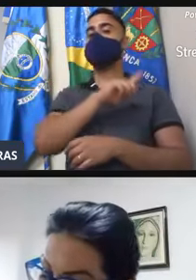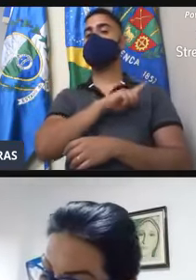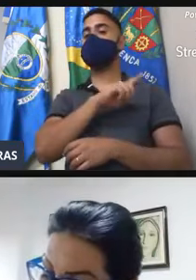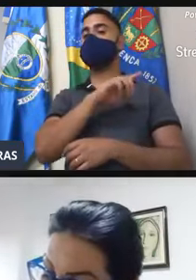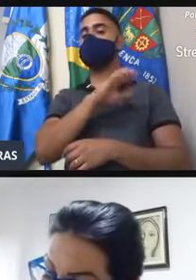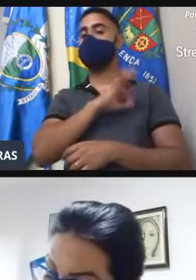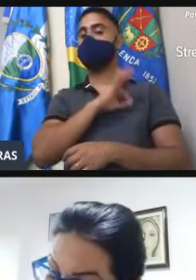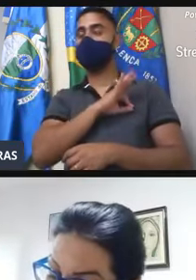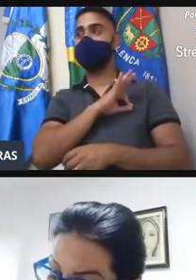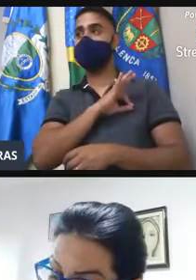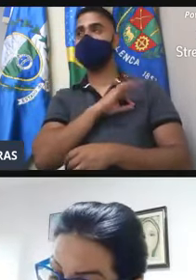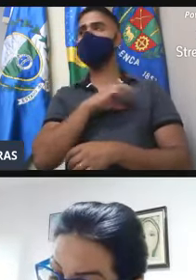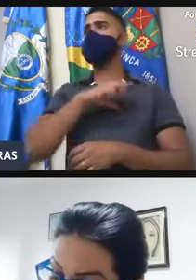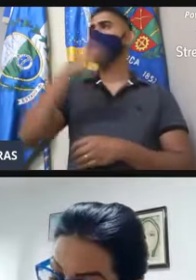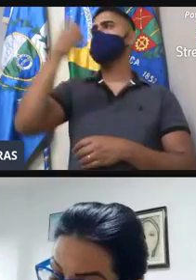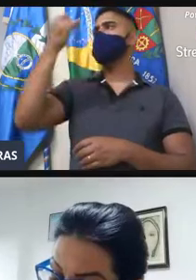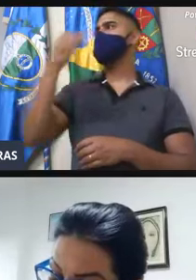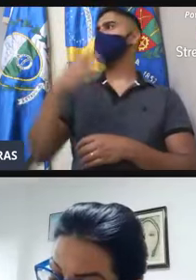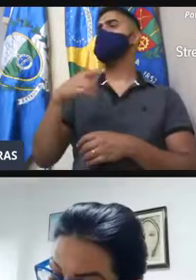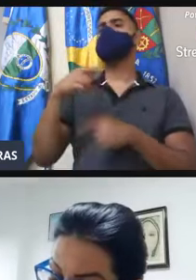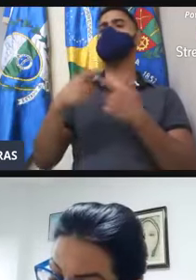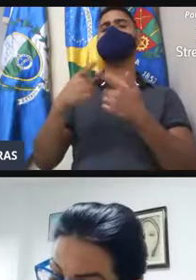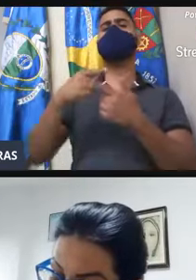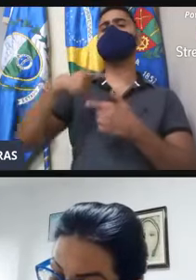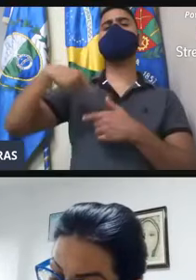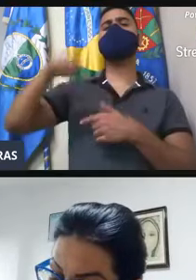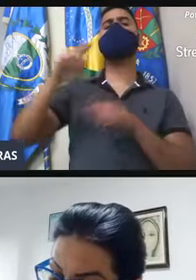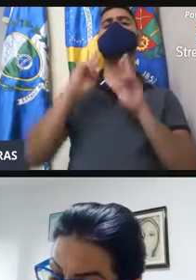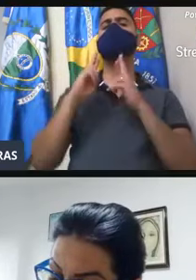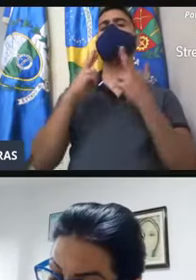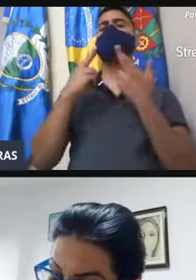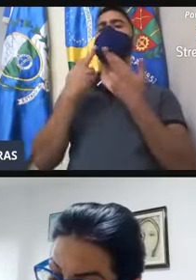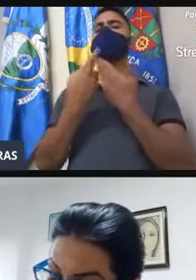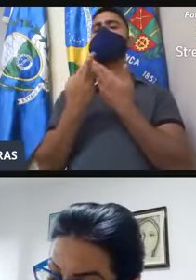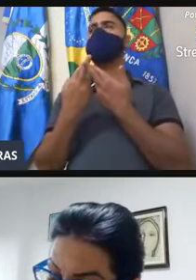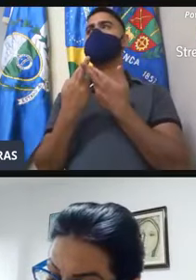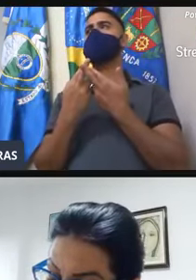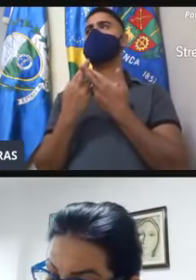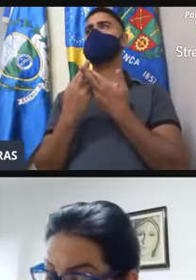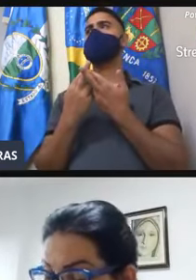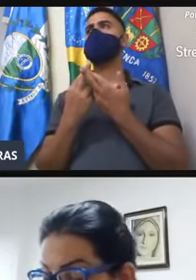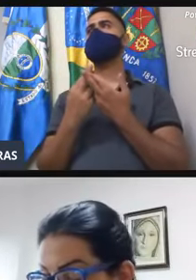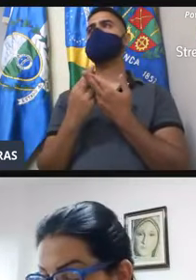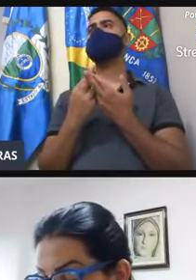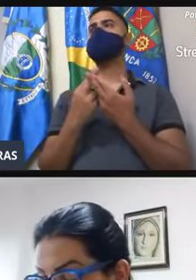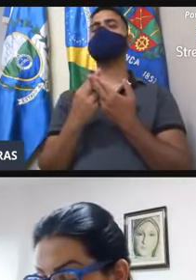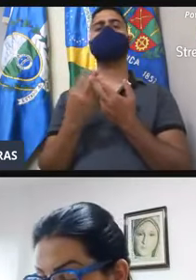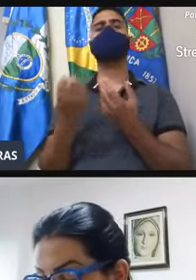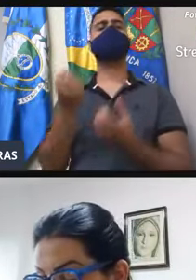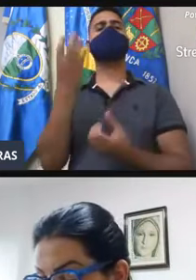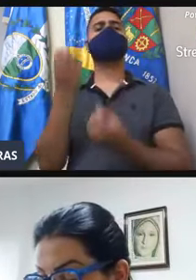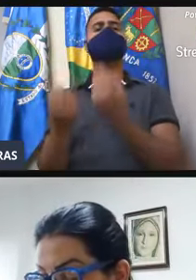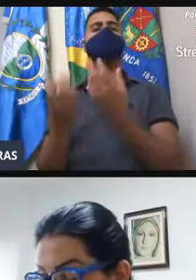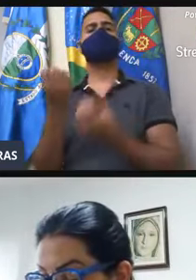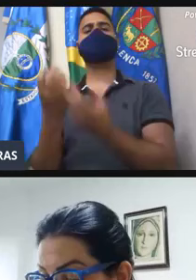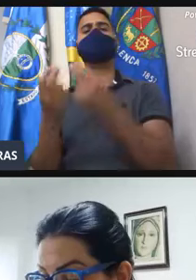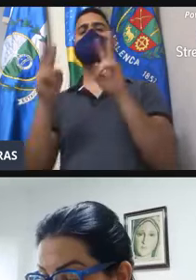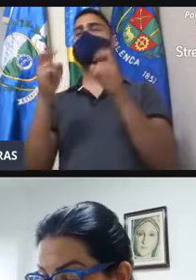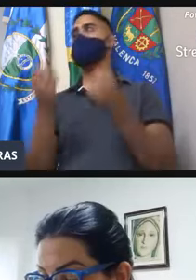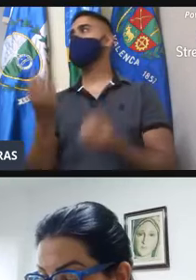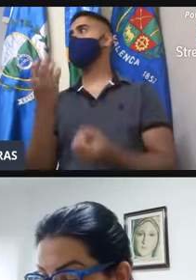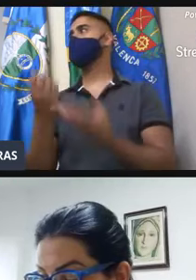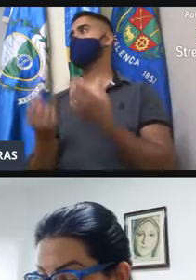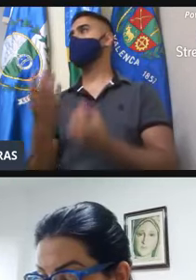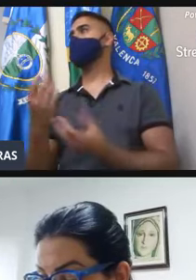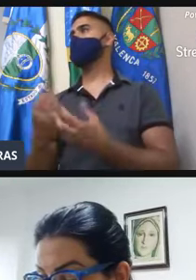pedindo esclarecimento sobre uma omissão e não comparecimento às reuniões e atividades relacionadas às queimadas de nosso município.